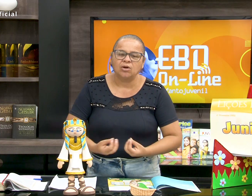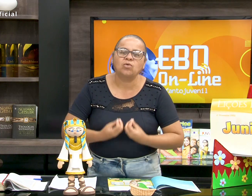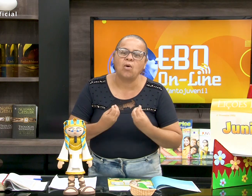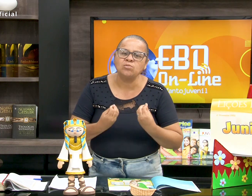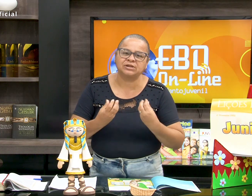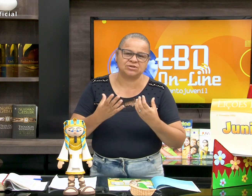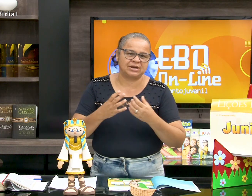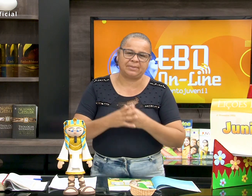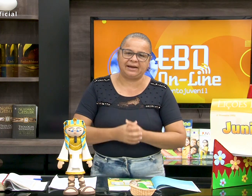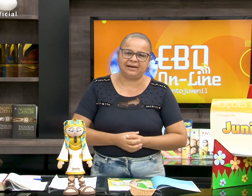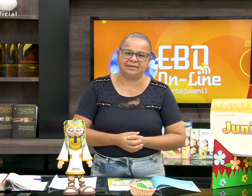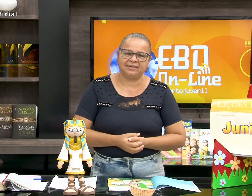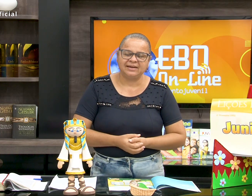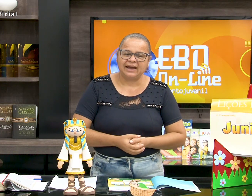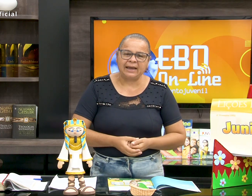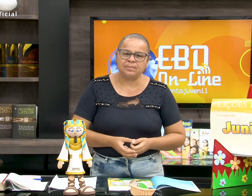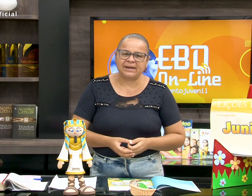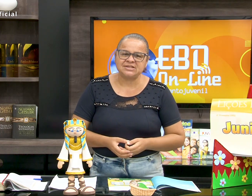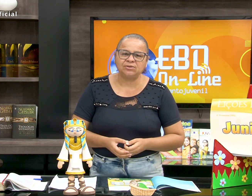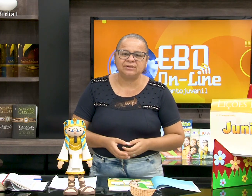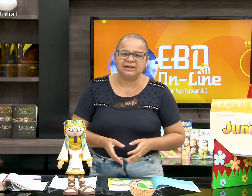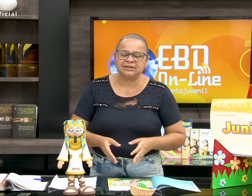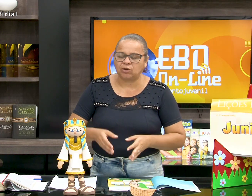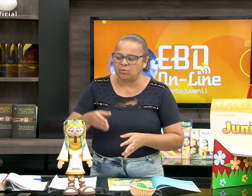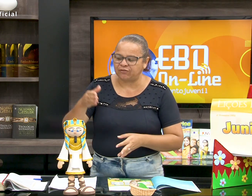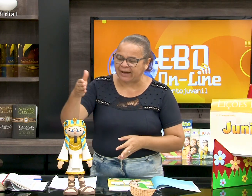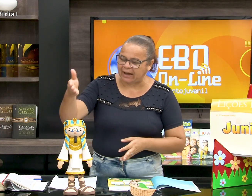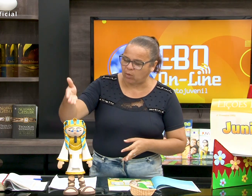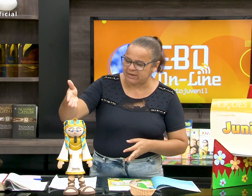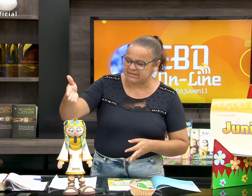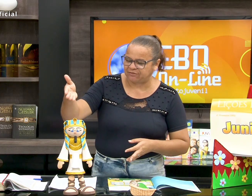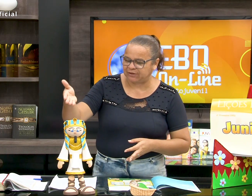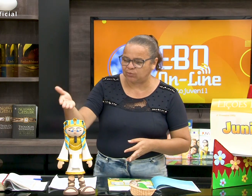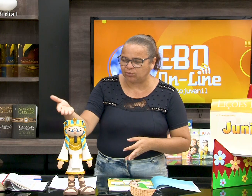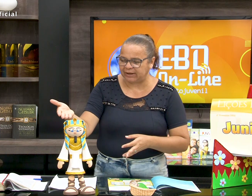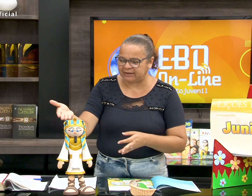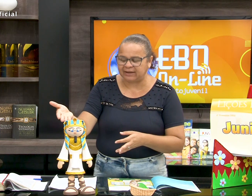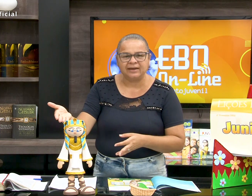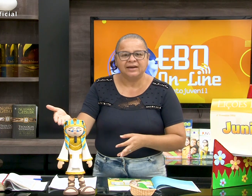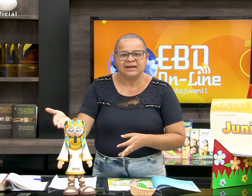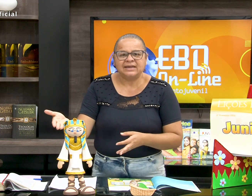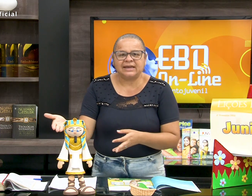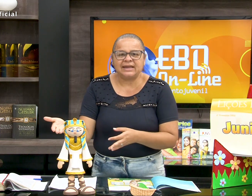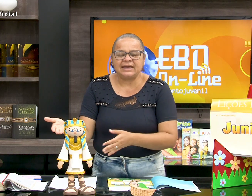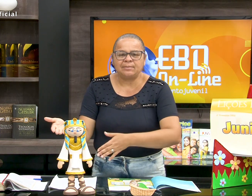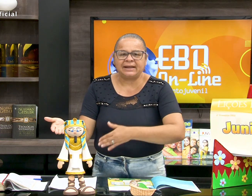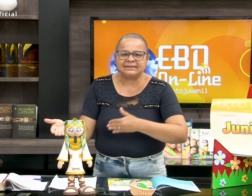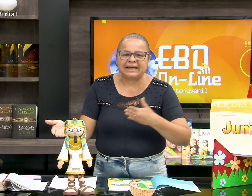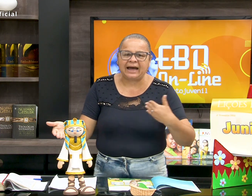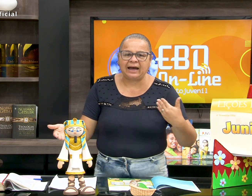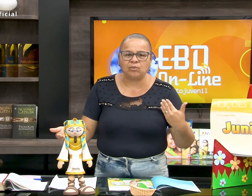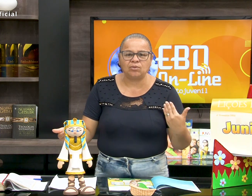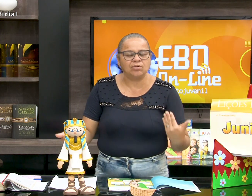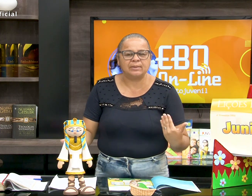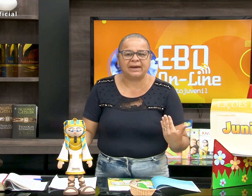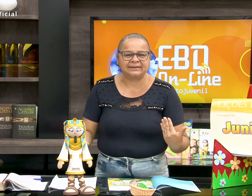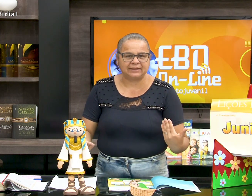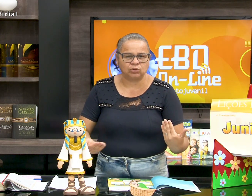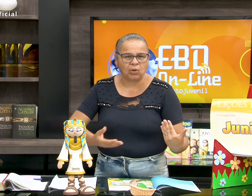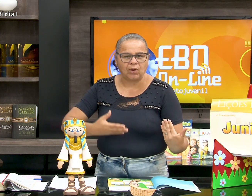alunos, como Deus trabalha. É impressionante como o faraó, essa figura aqui, que queria matar